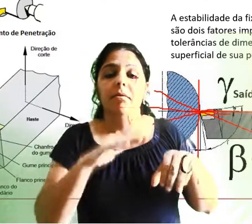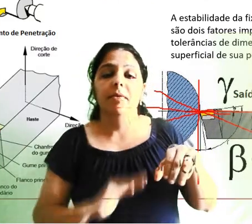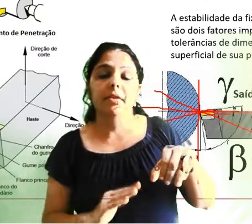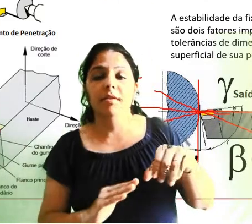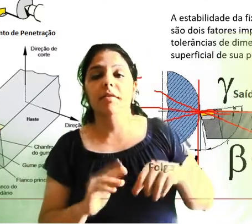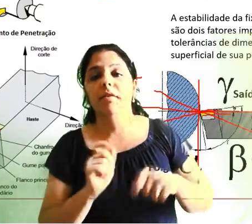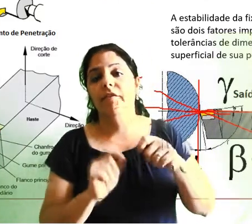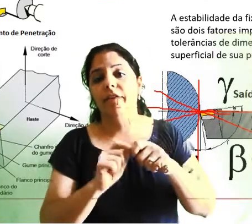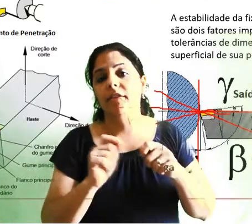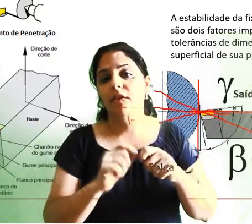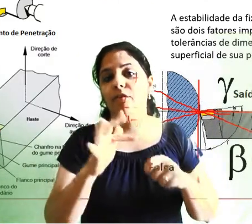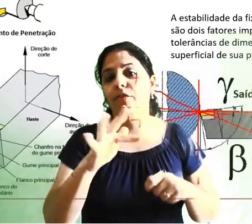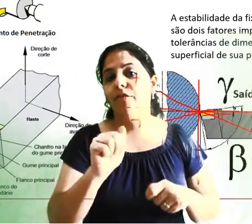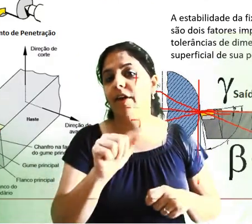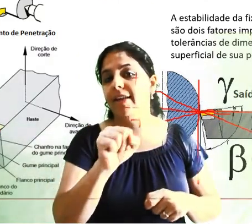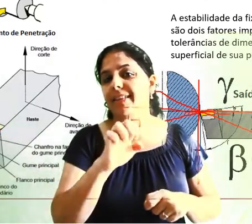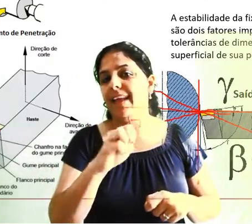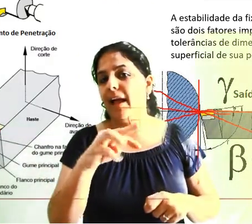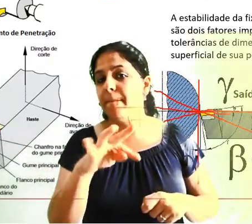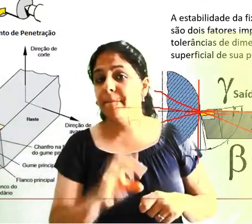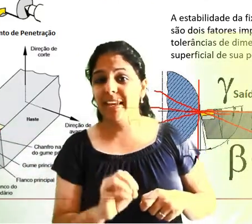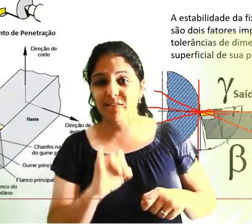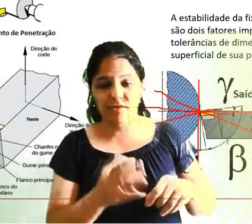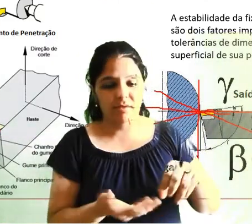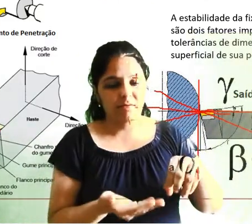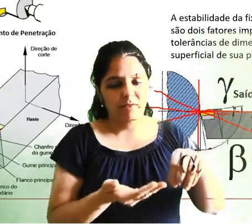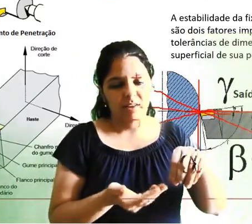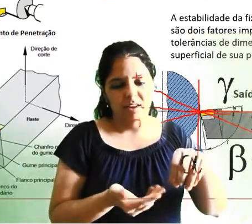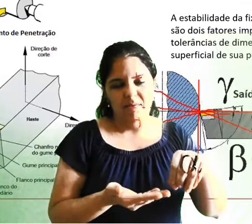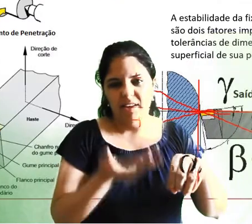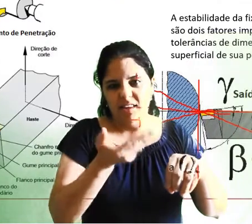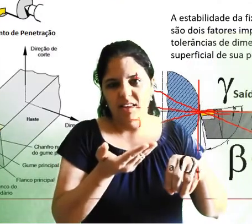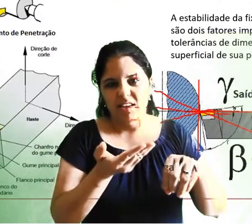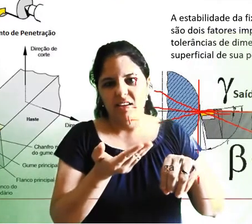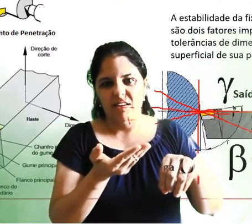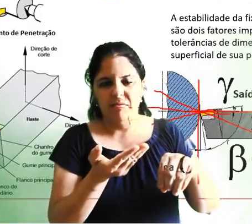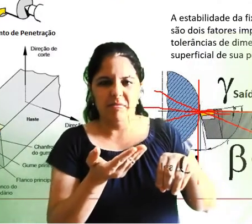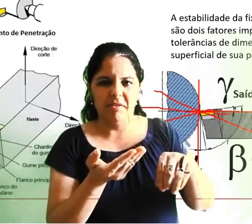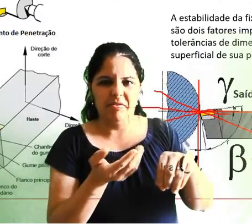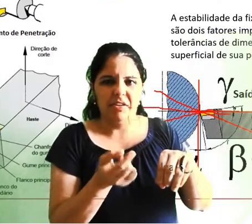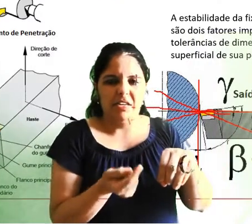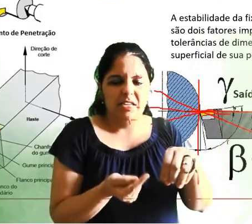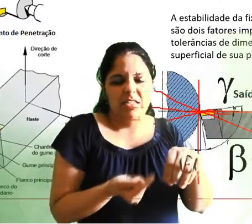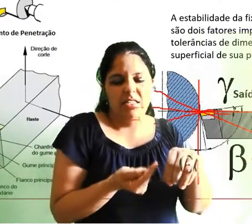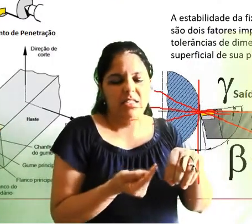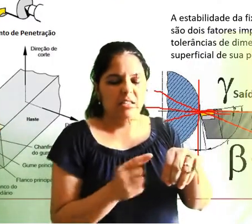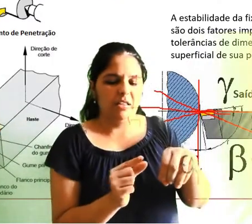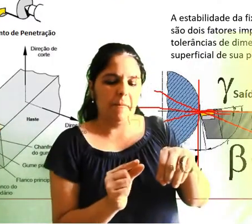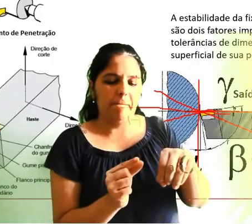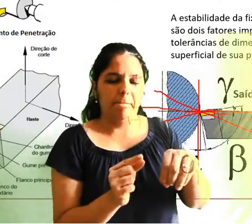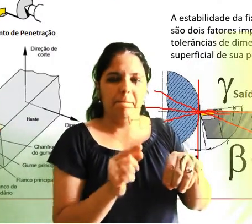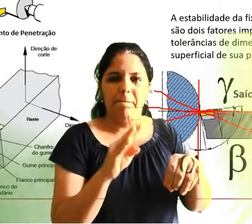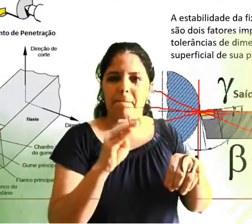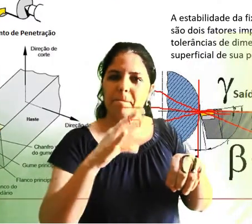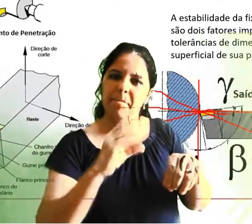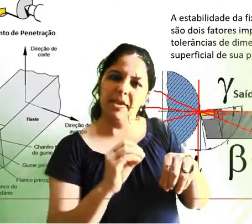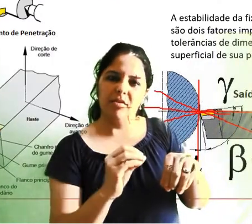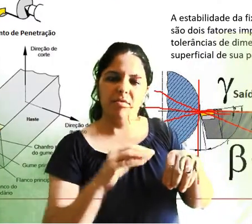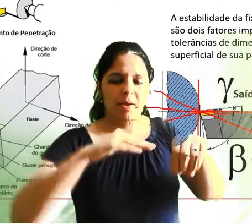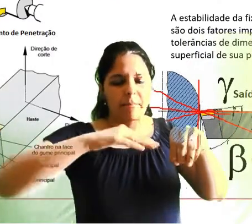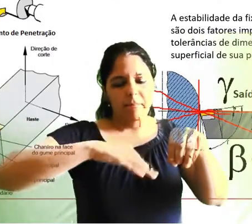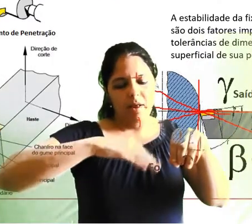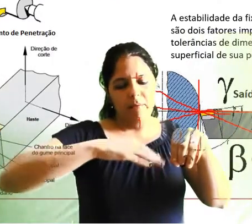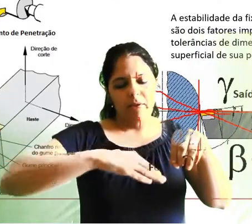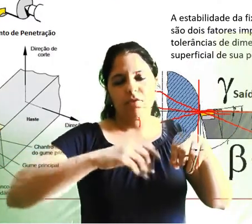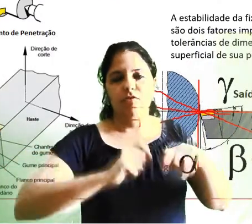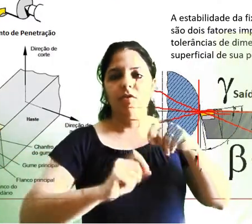baixo é que quando você vai fazer o faceamento, se ela estiver muito para cima, ela fica um biquinho, né? Ela fica esse biquinho sobressalente. E quando ela fica